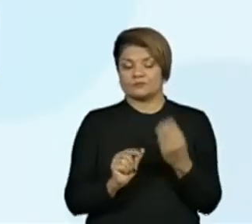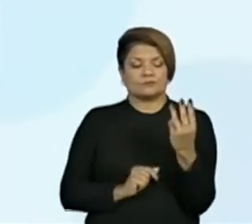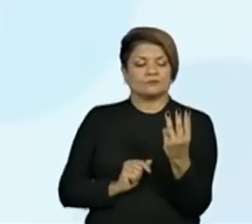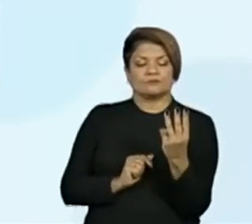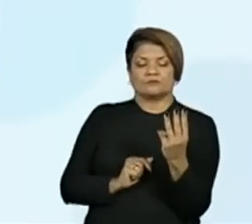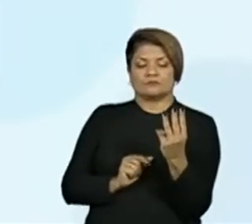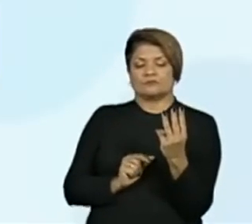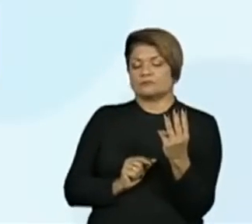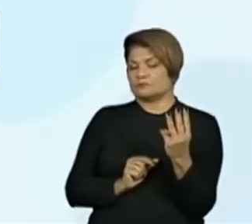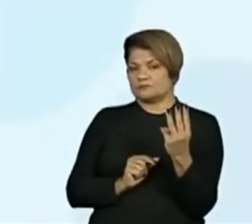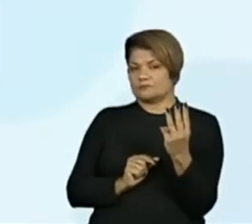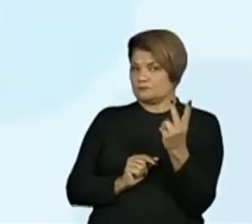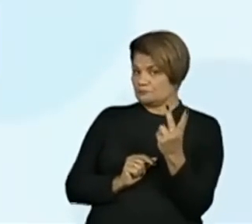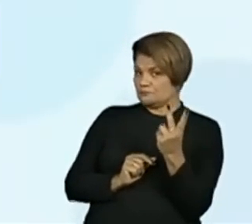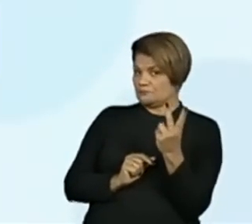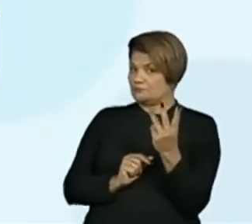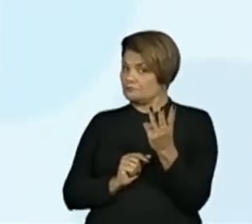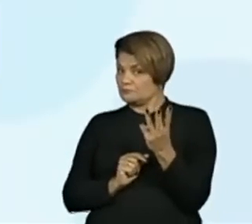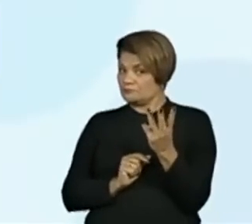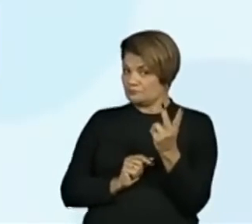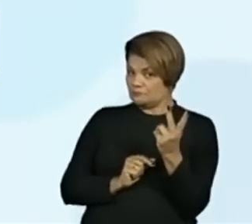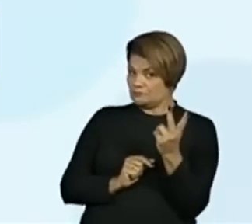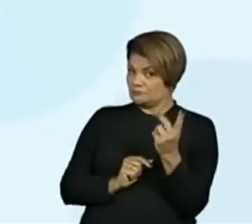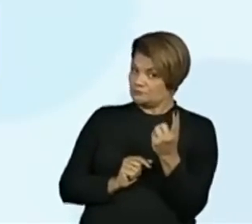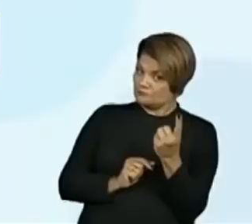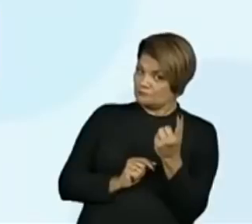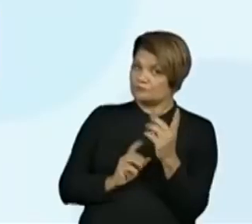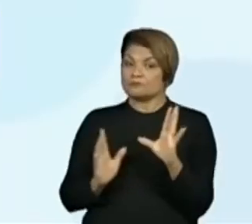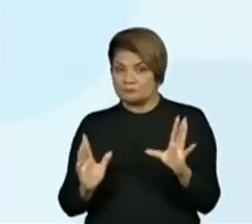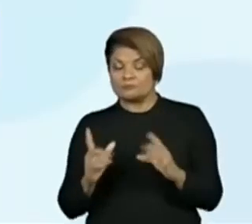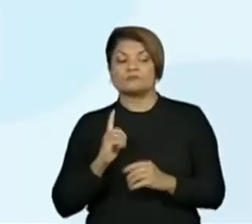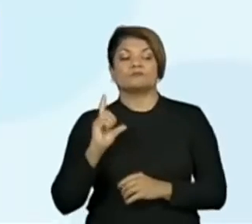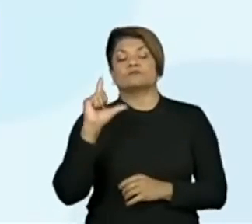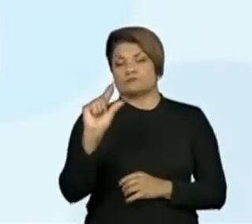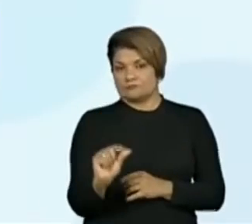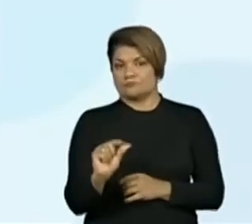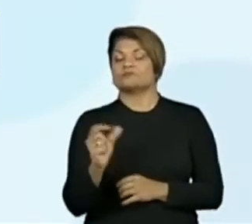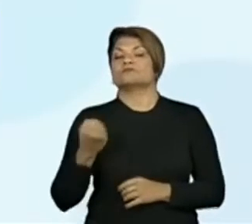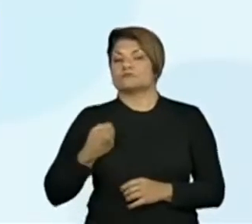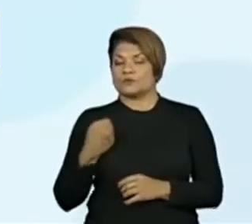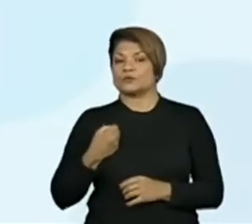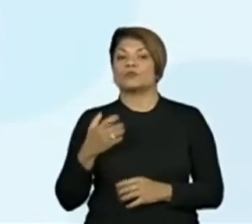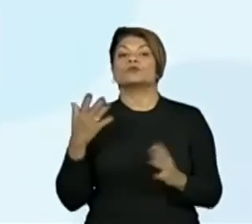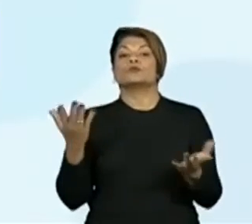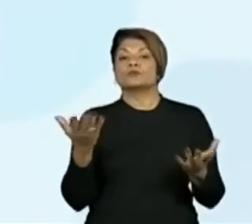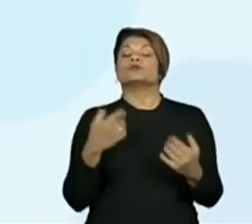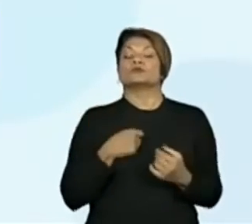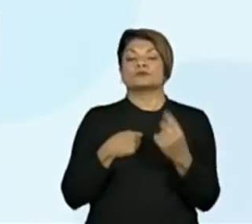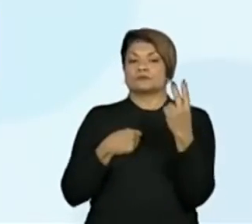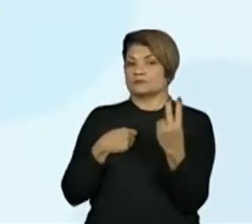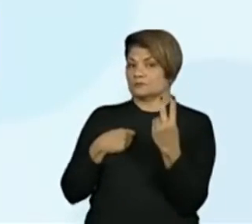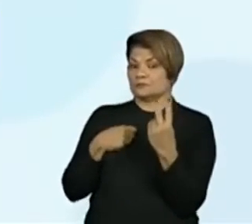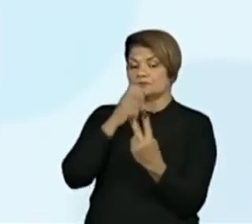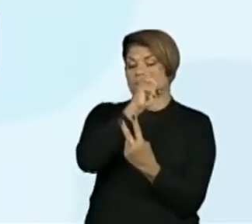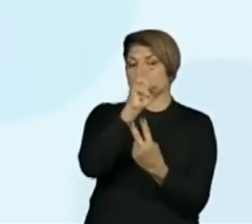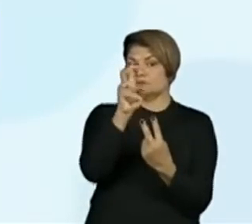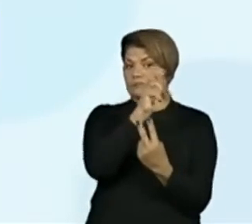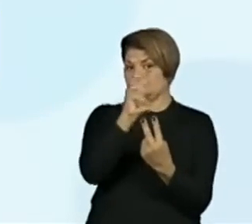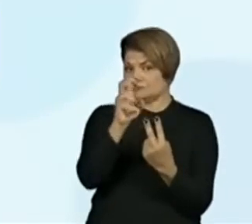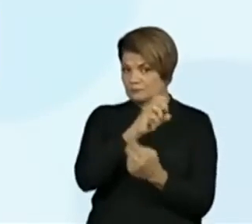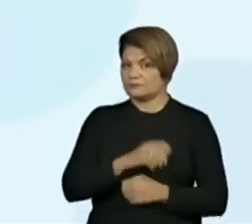é o número, né? Isso. Então, por isso, a gente selecionou o 55, que ele possui 2